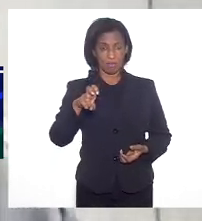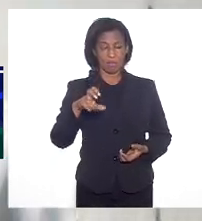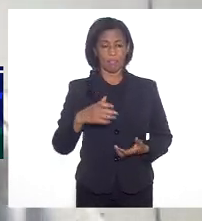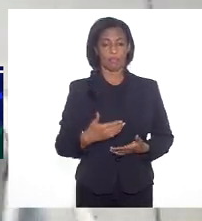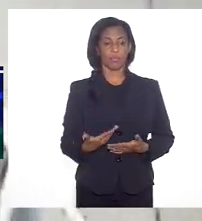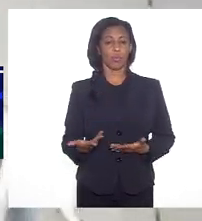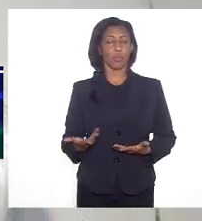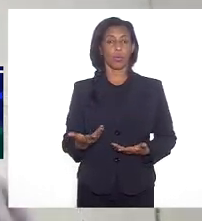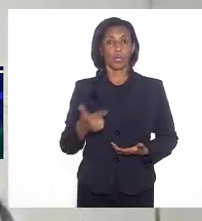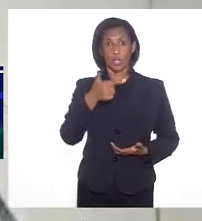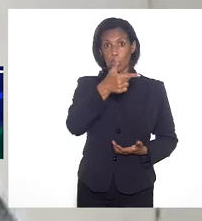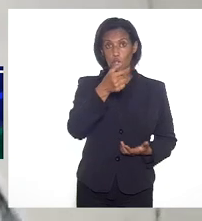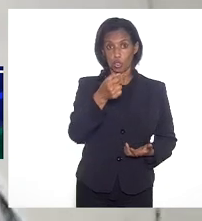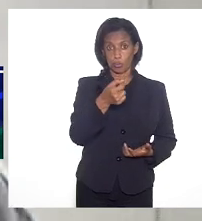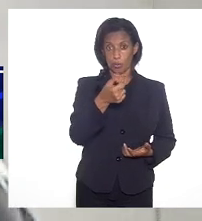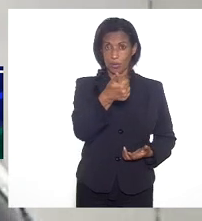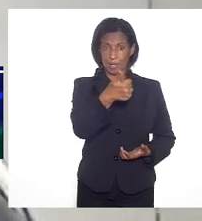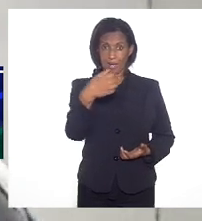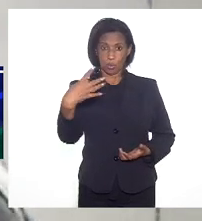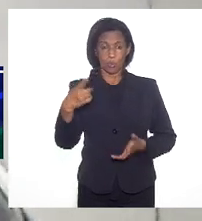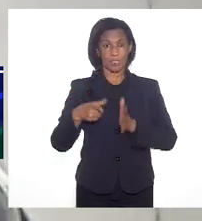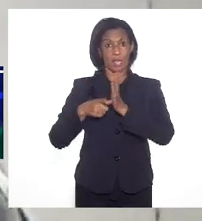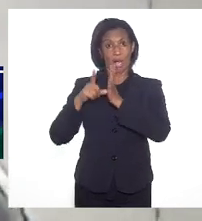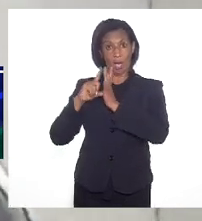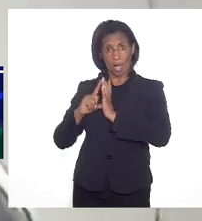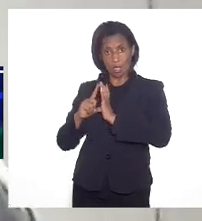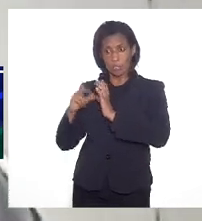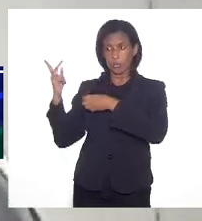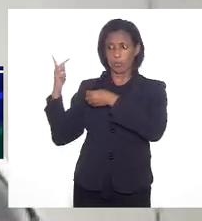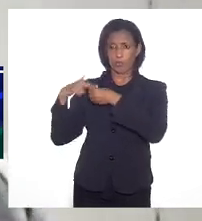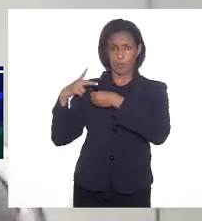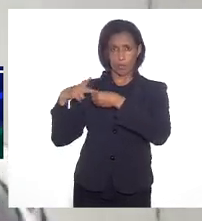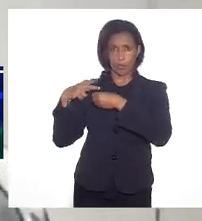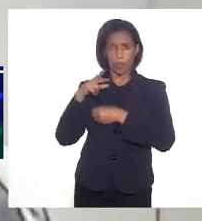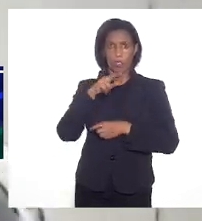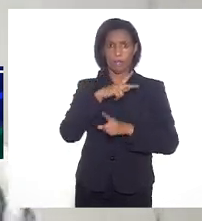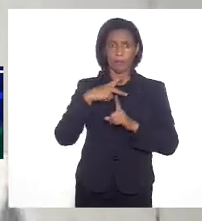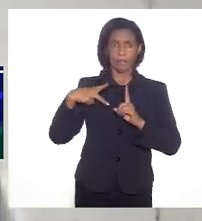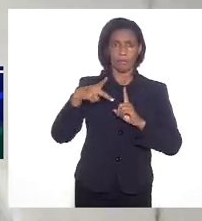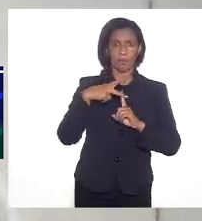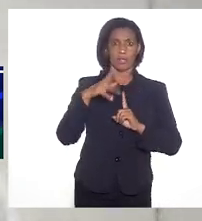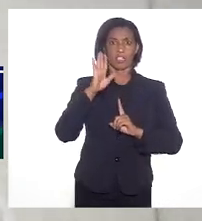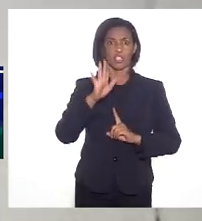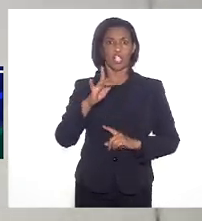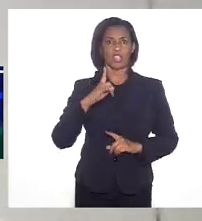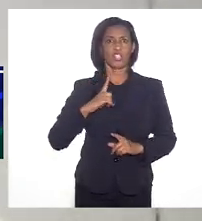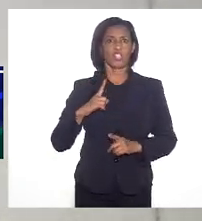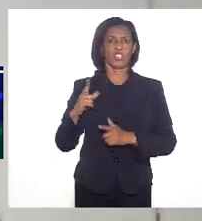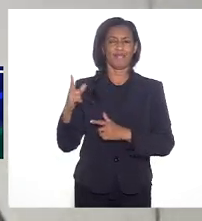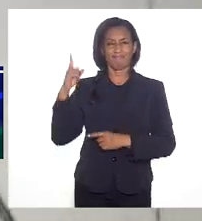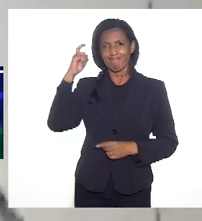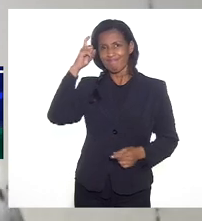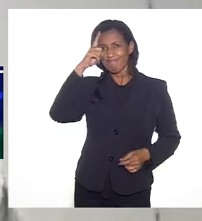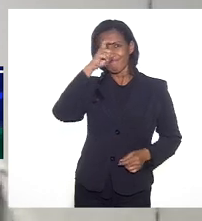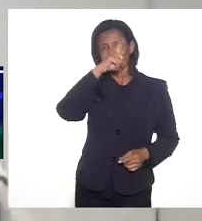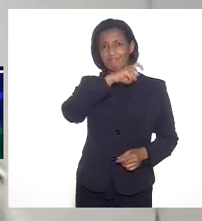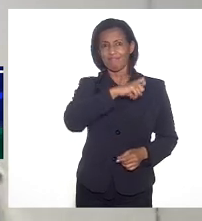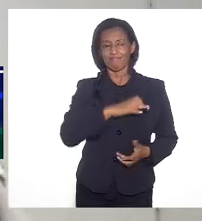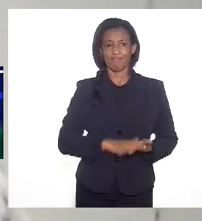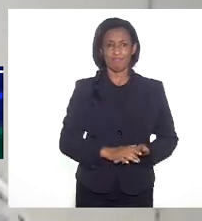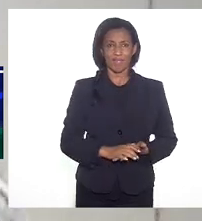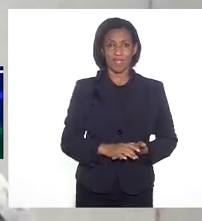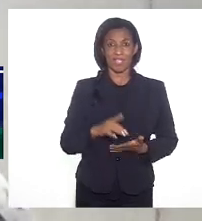que em 2014 ainda antes da queda do barril do petróleo o Rio Previdência já enfrentasse dificuldades de sem